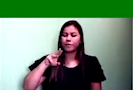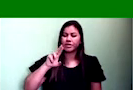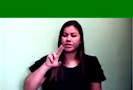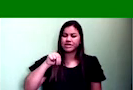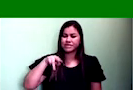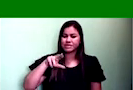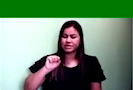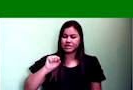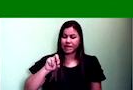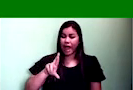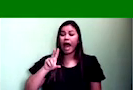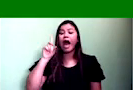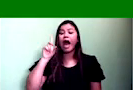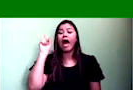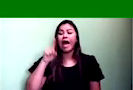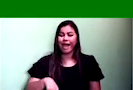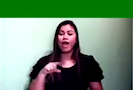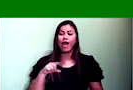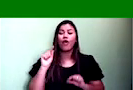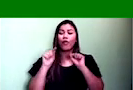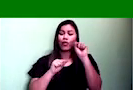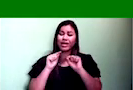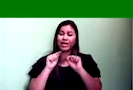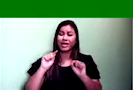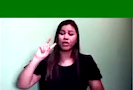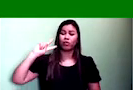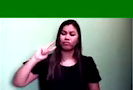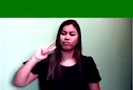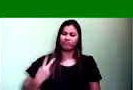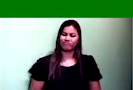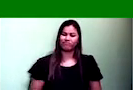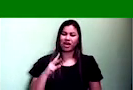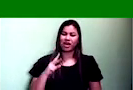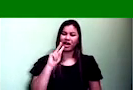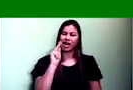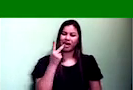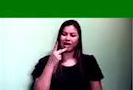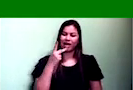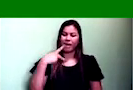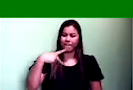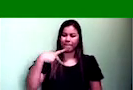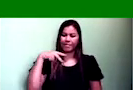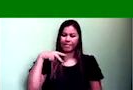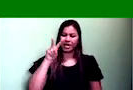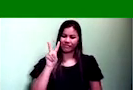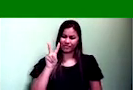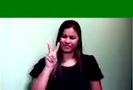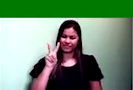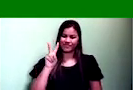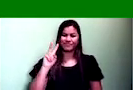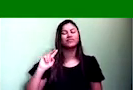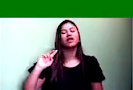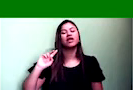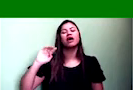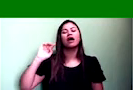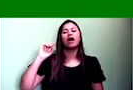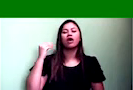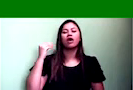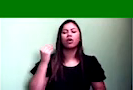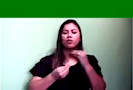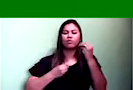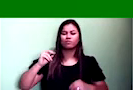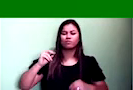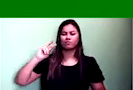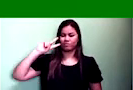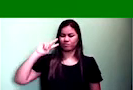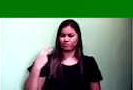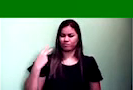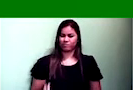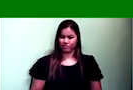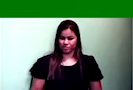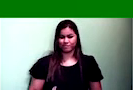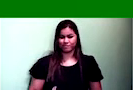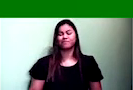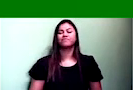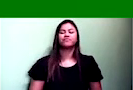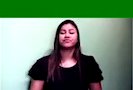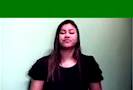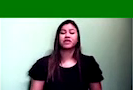importância muito grande com o diagnóstico e por ser causador